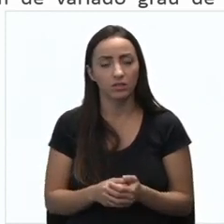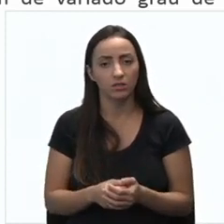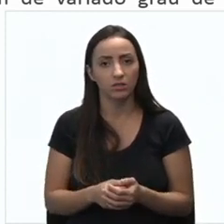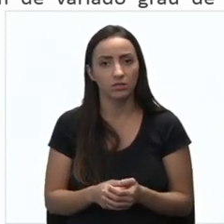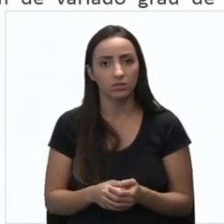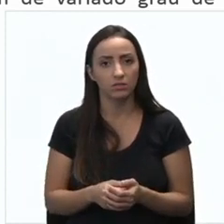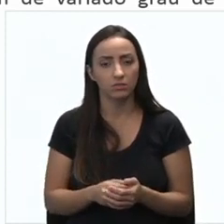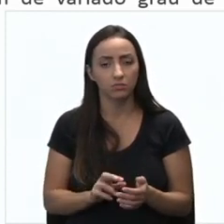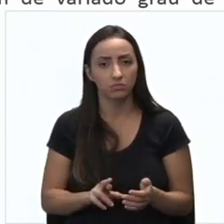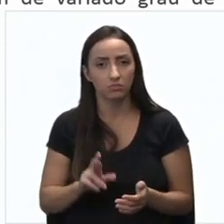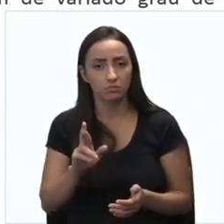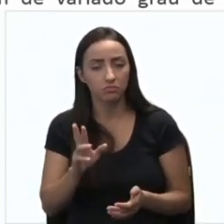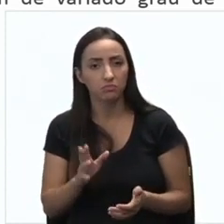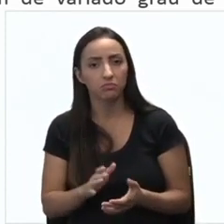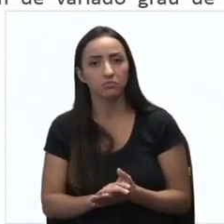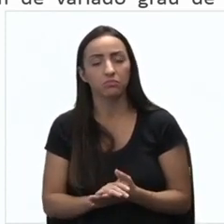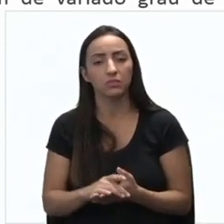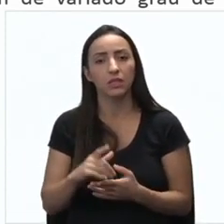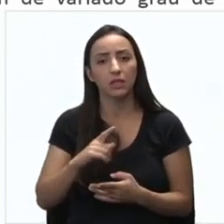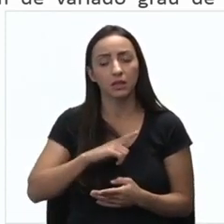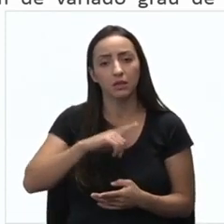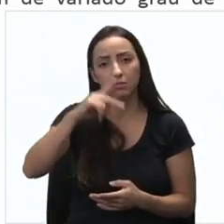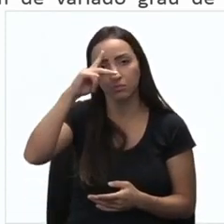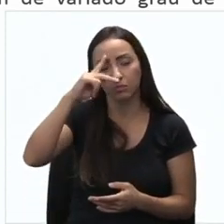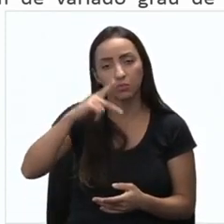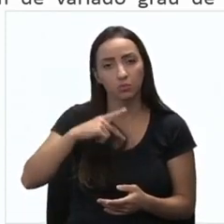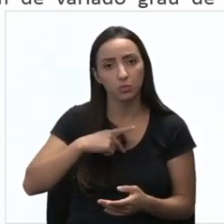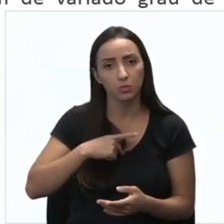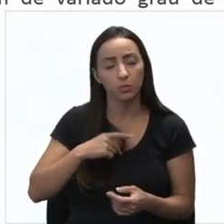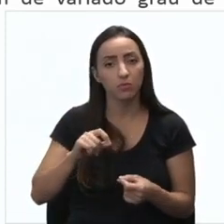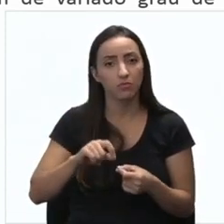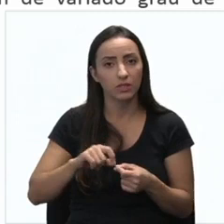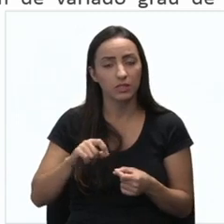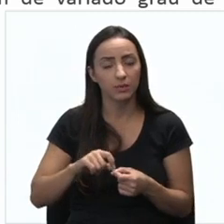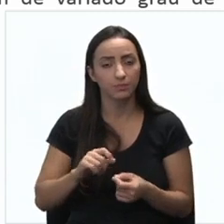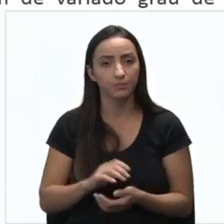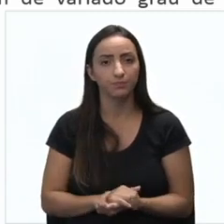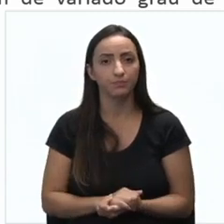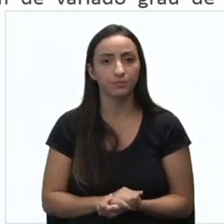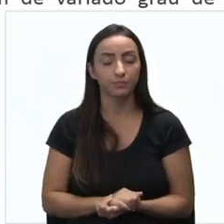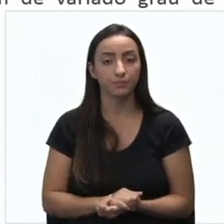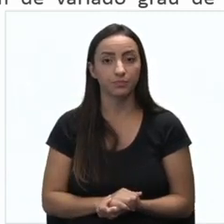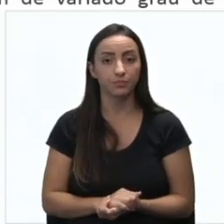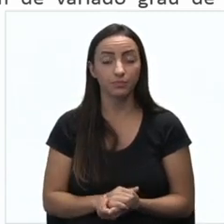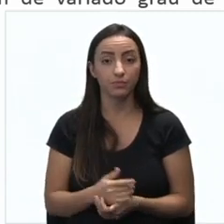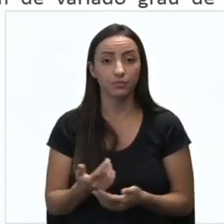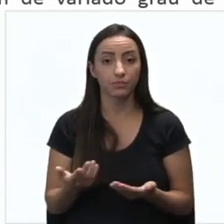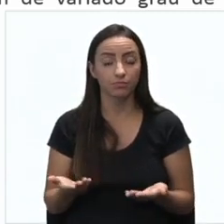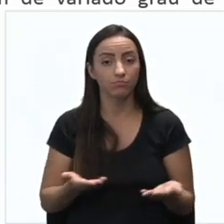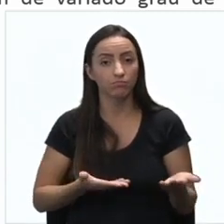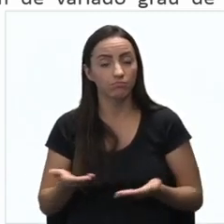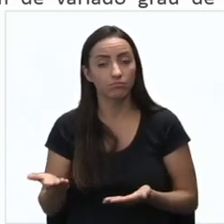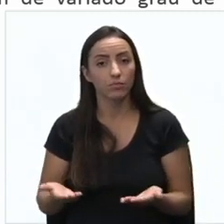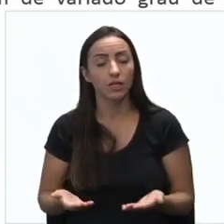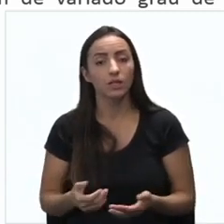e gozam de variedade de autonomia na execução das tarefas.